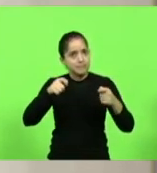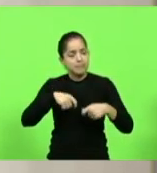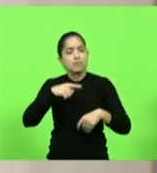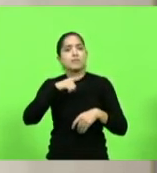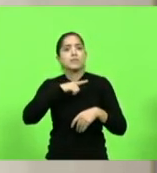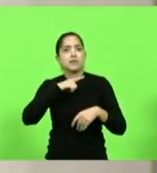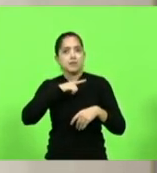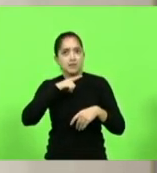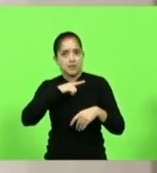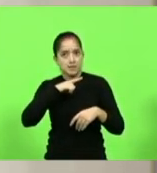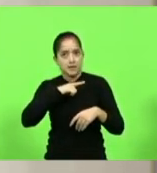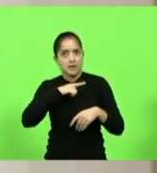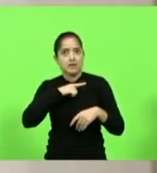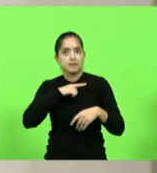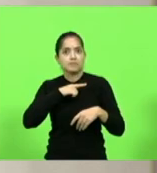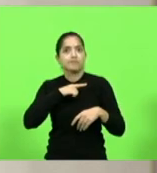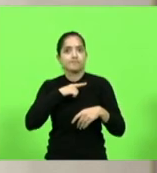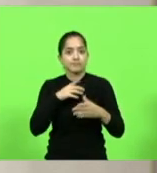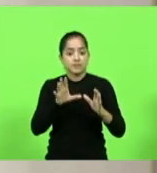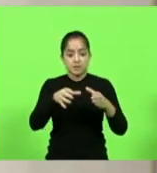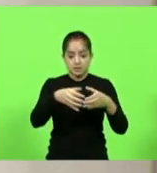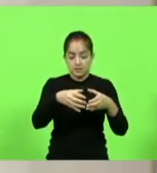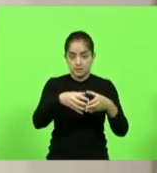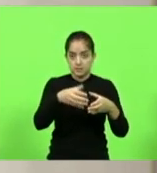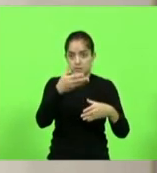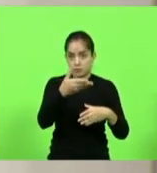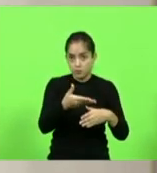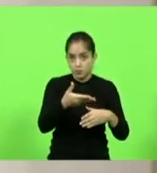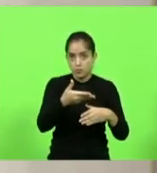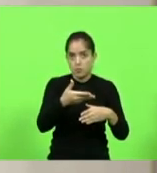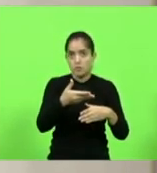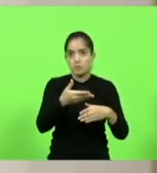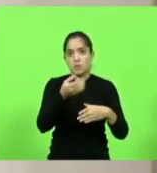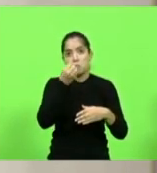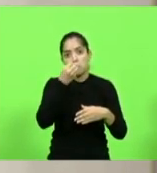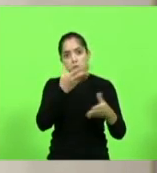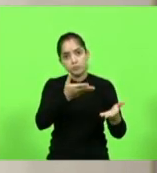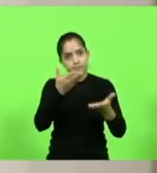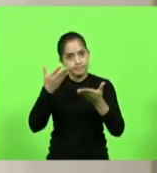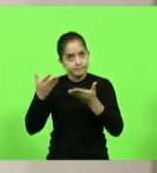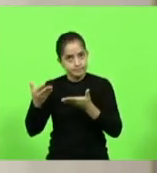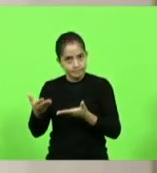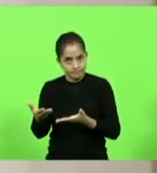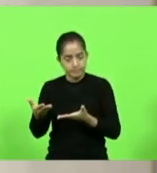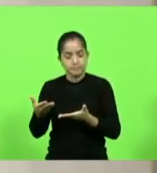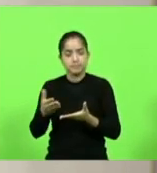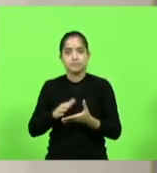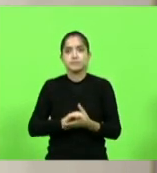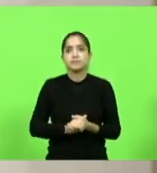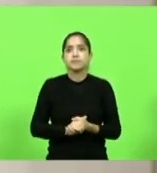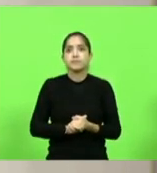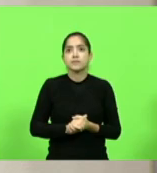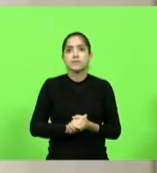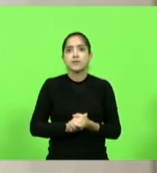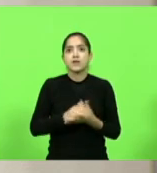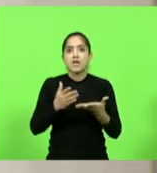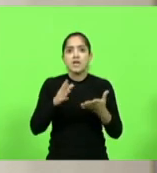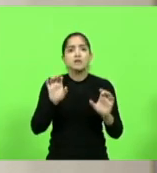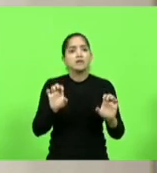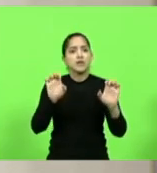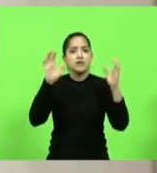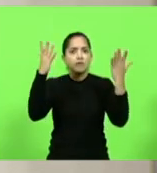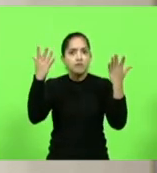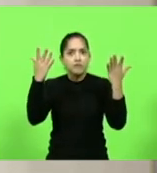técnica do Hard Rock Café. Seja muito bem-vindo a Santa Catarina, Hard Rock Café, em tocar eventos, em